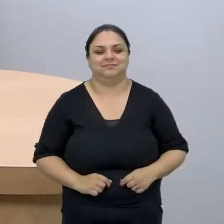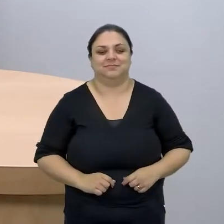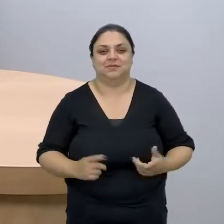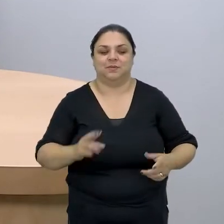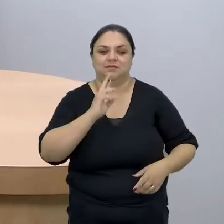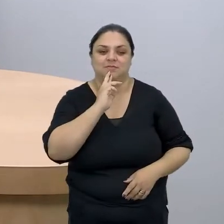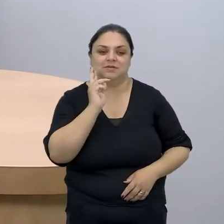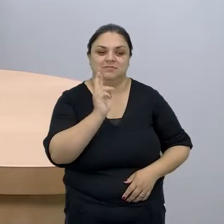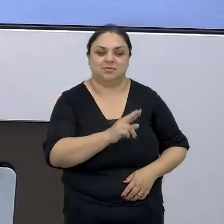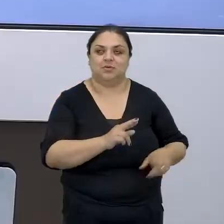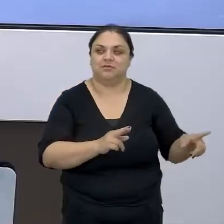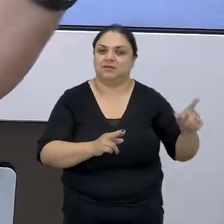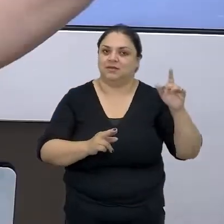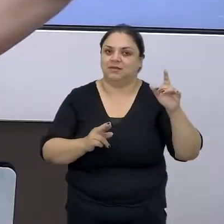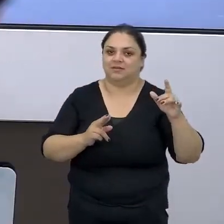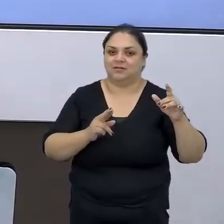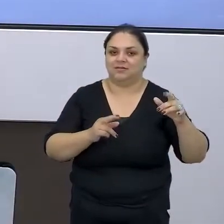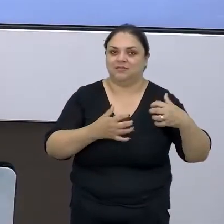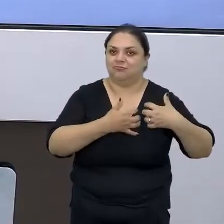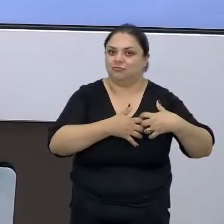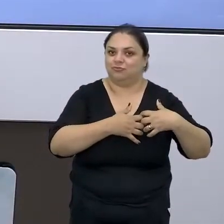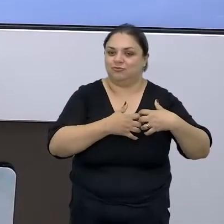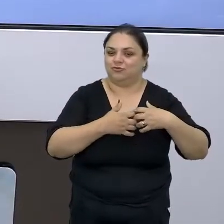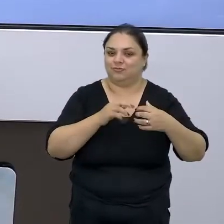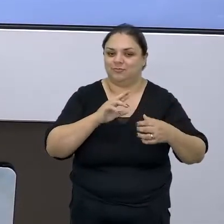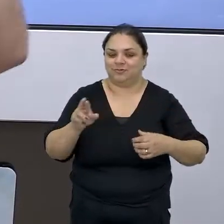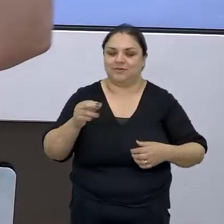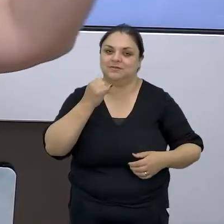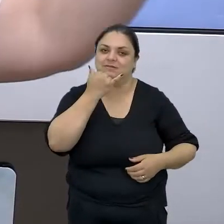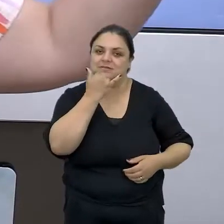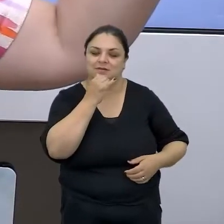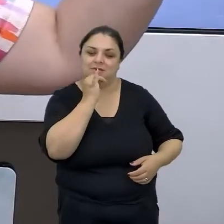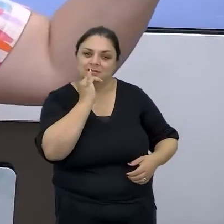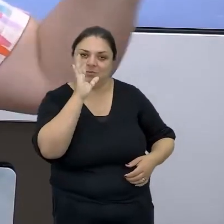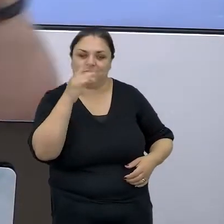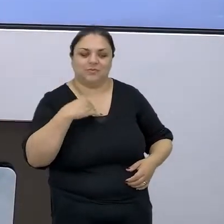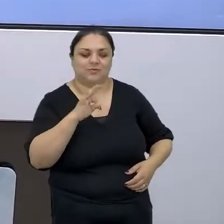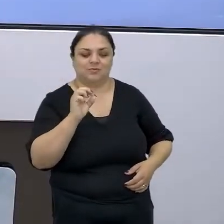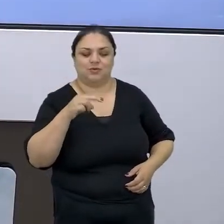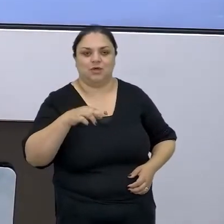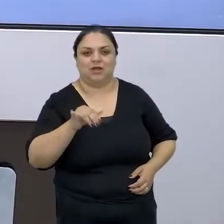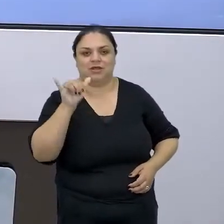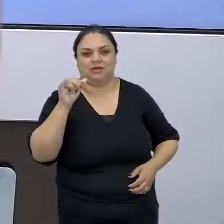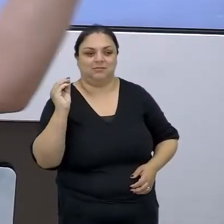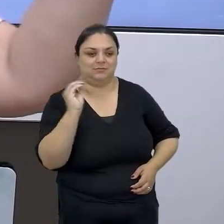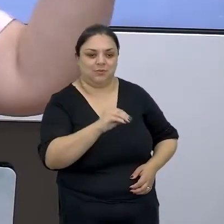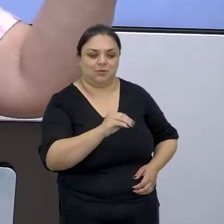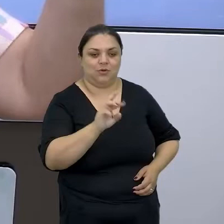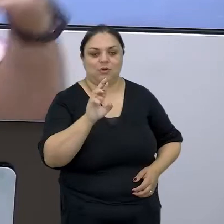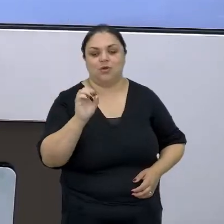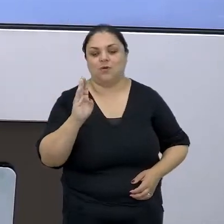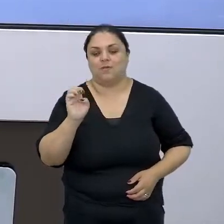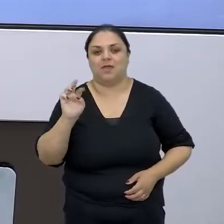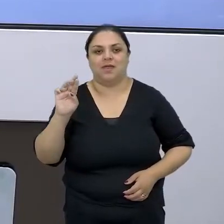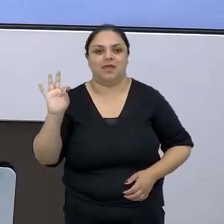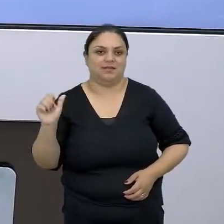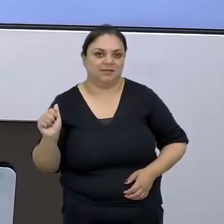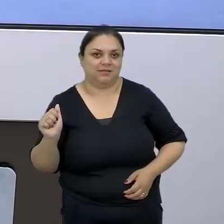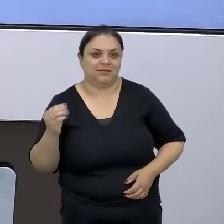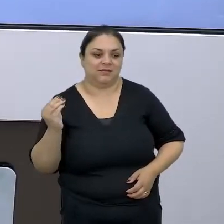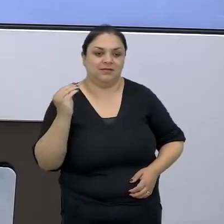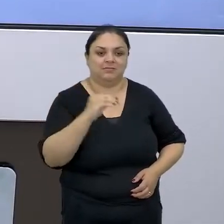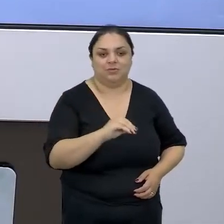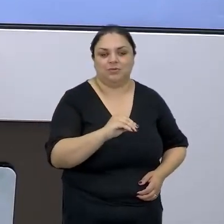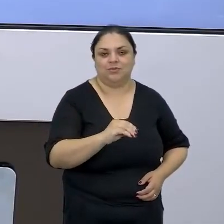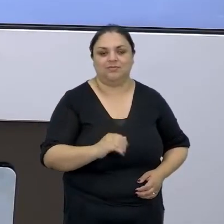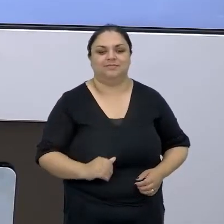a pessoa dá. Então a pessoa vai perguntar o nome, ele vai falar Tony. Vai pôr lá Tony e você coloca o complemento da frase. Roberta, coloca o complemento. Então junte uma coisa